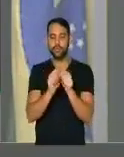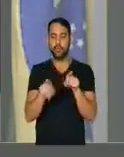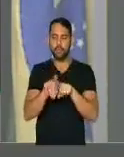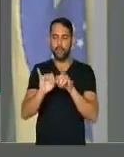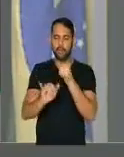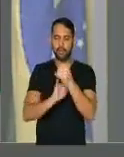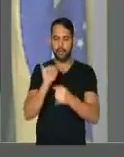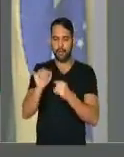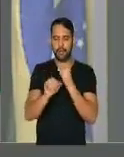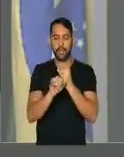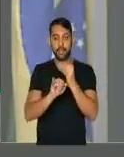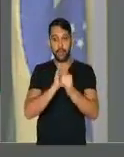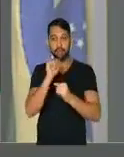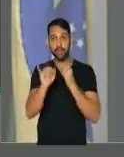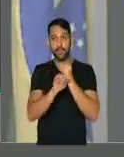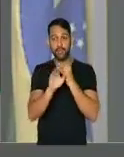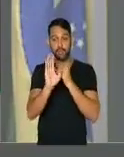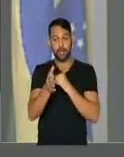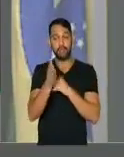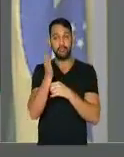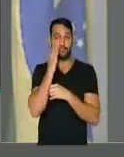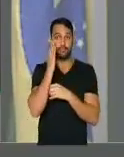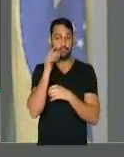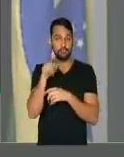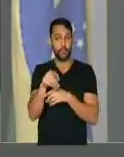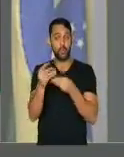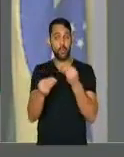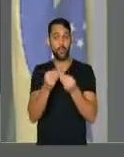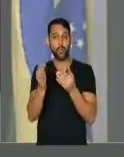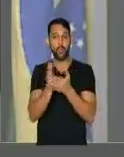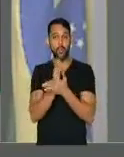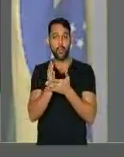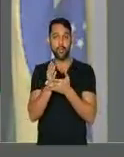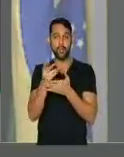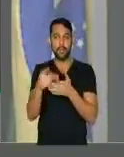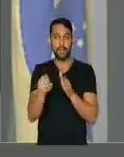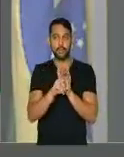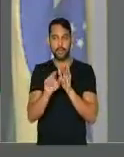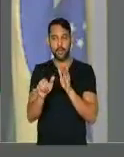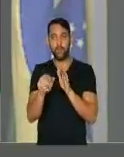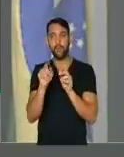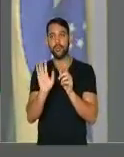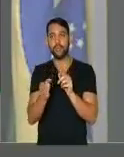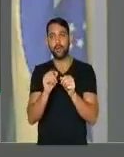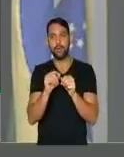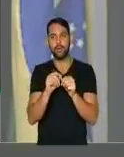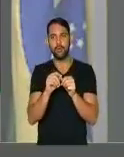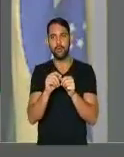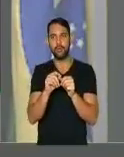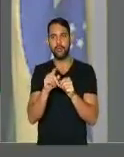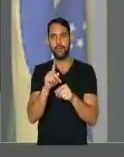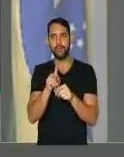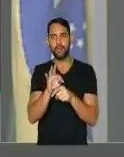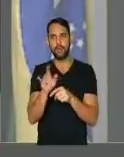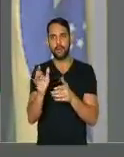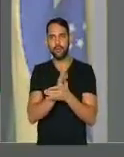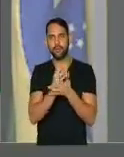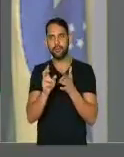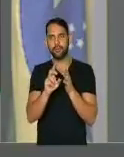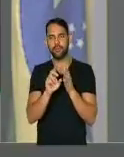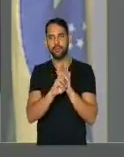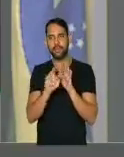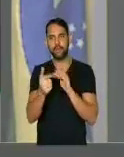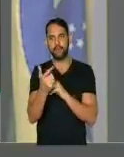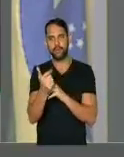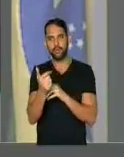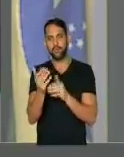internet, né, a internet já considerada neste século, como o petróleo, né, do século